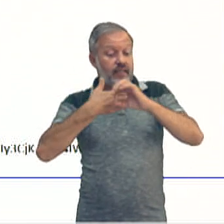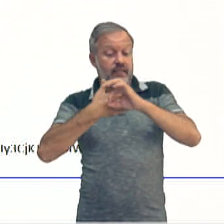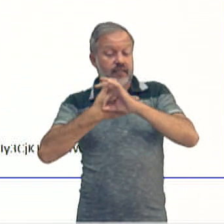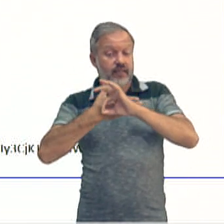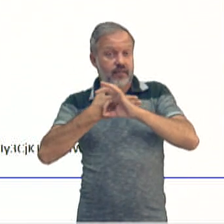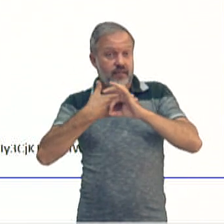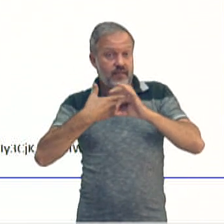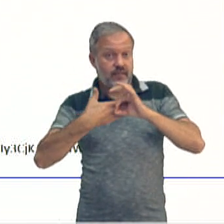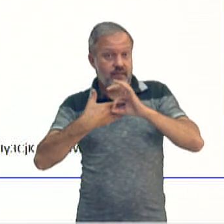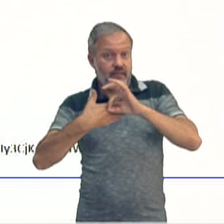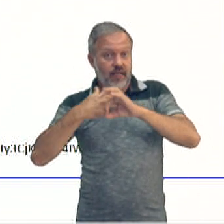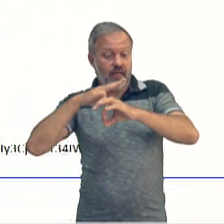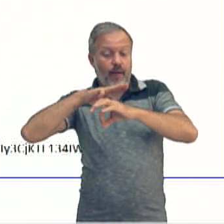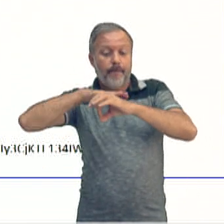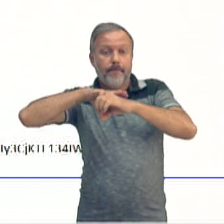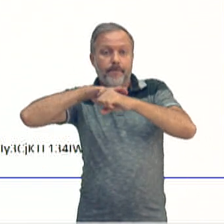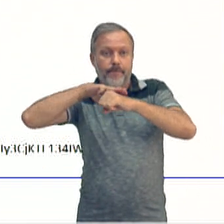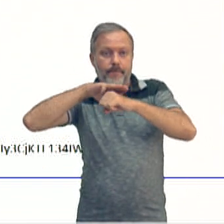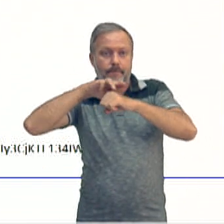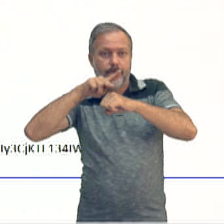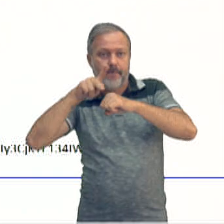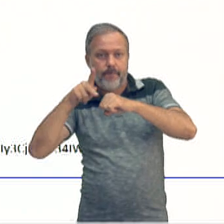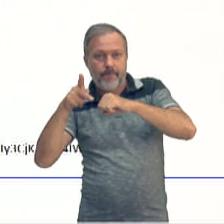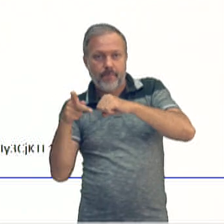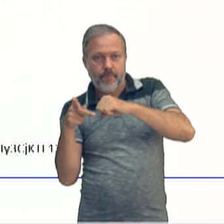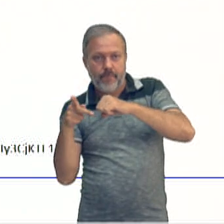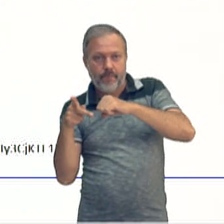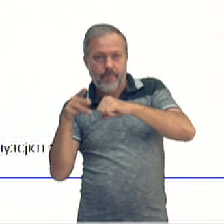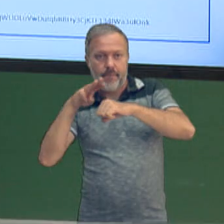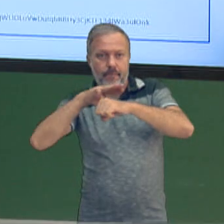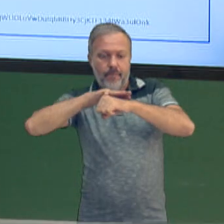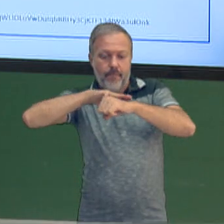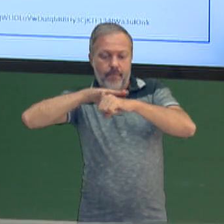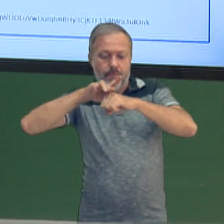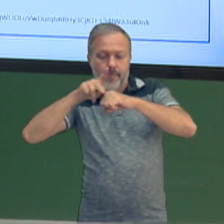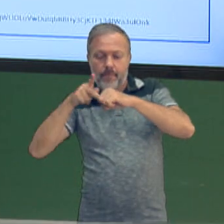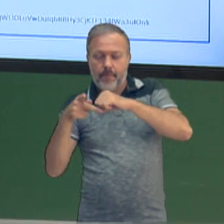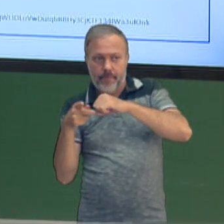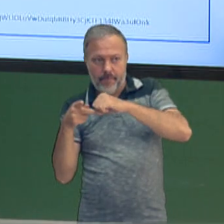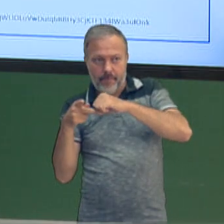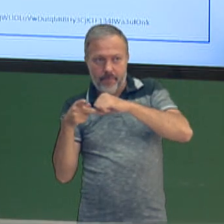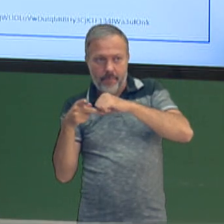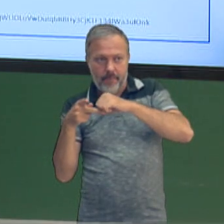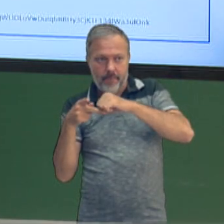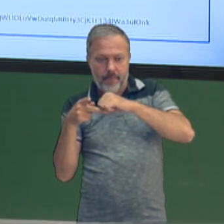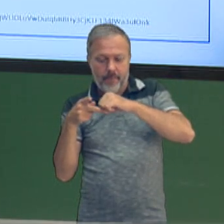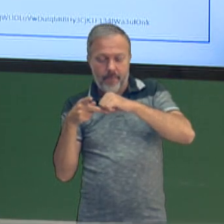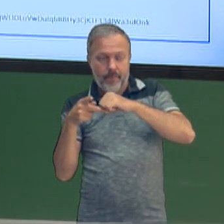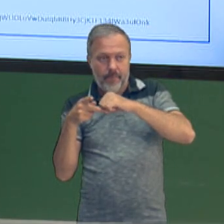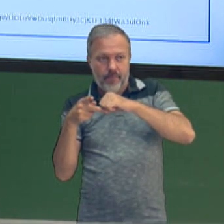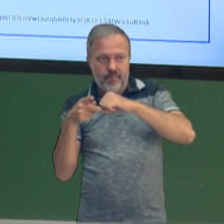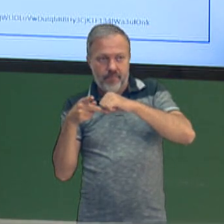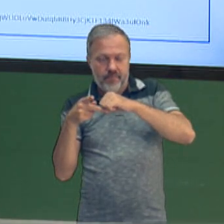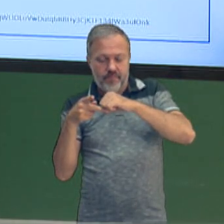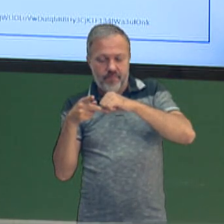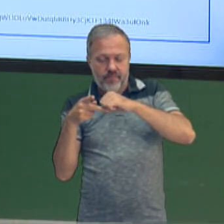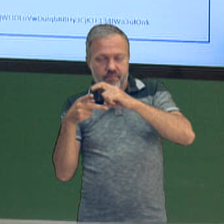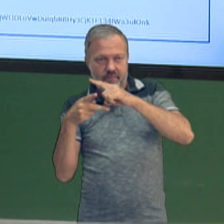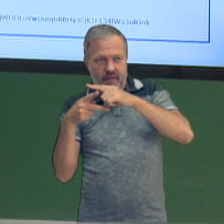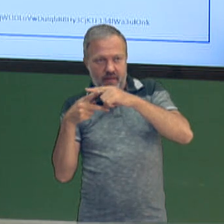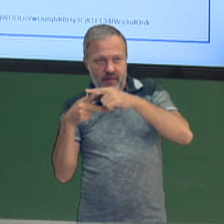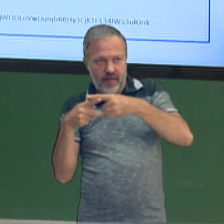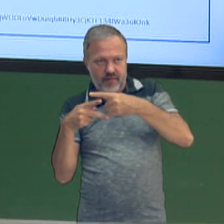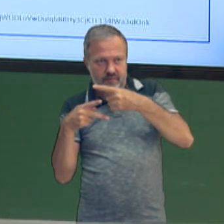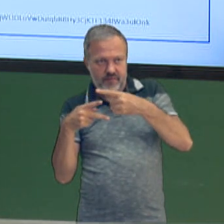animal. Vocês estão vendo aqui, ó, bem bonitinhos os nossos fosfolipídios e no meio deles aqui, ó, o